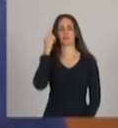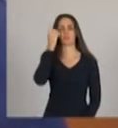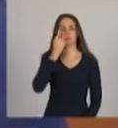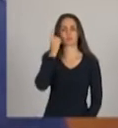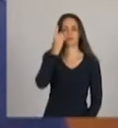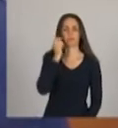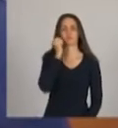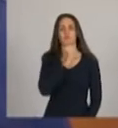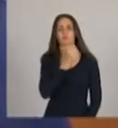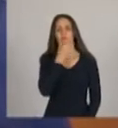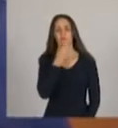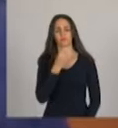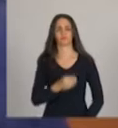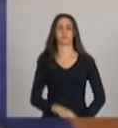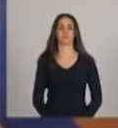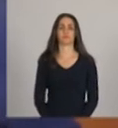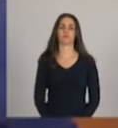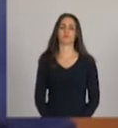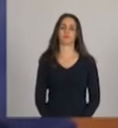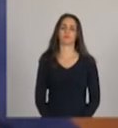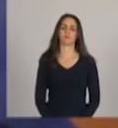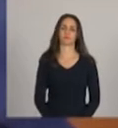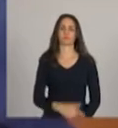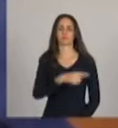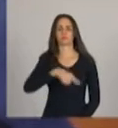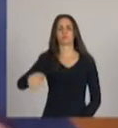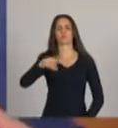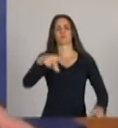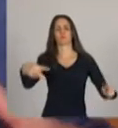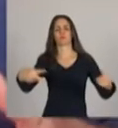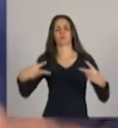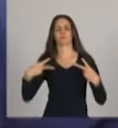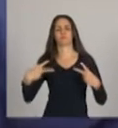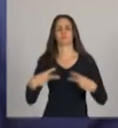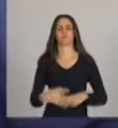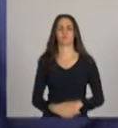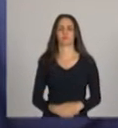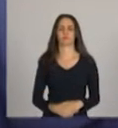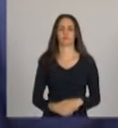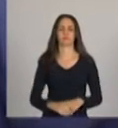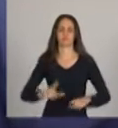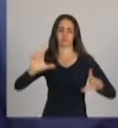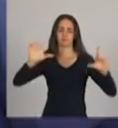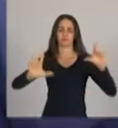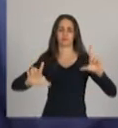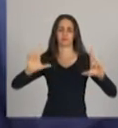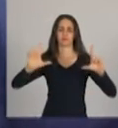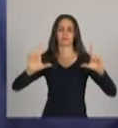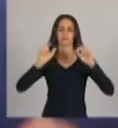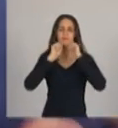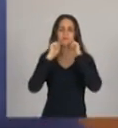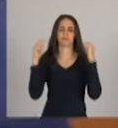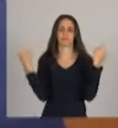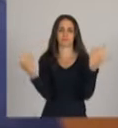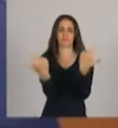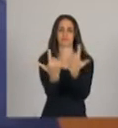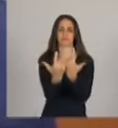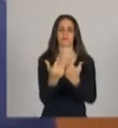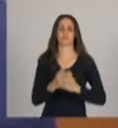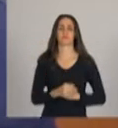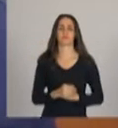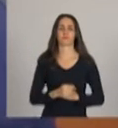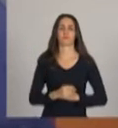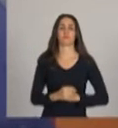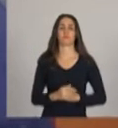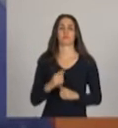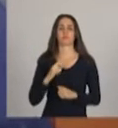e deputadas, público que nos assiste através da TV Assembleia, por